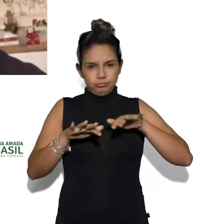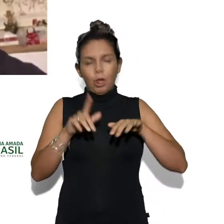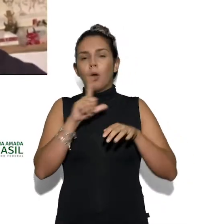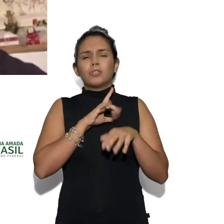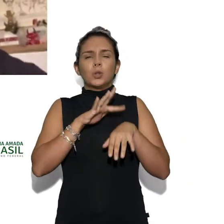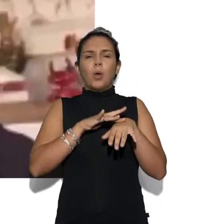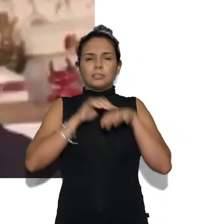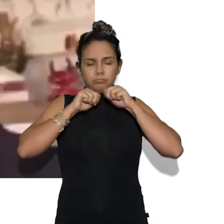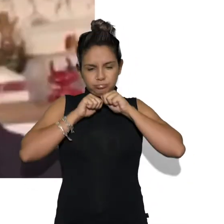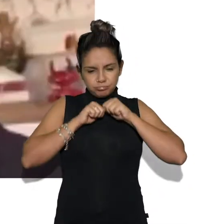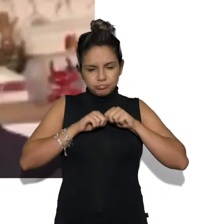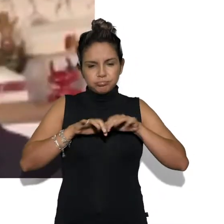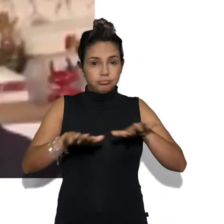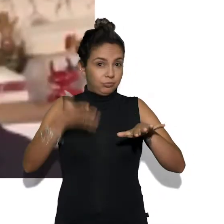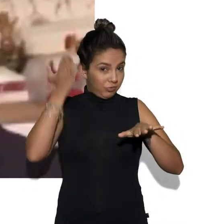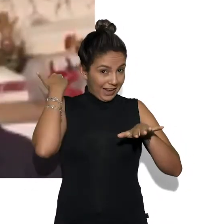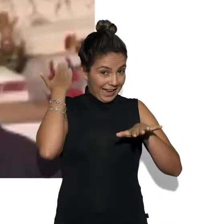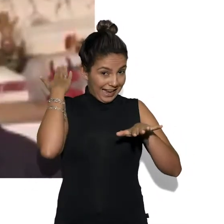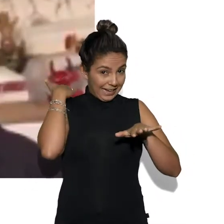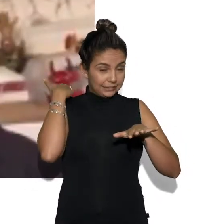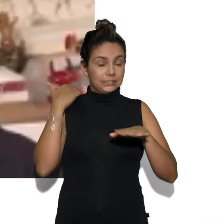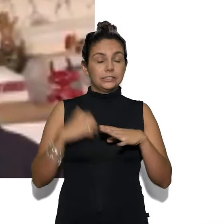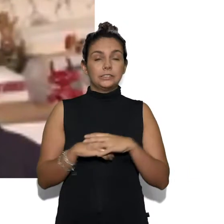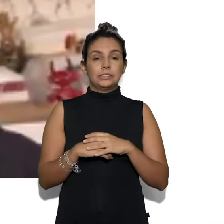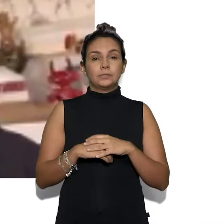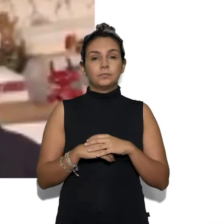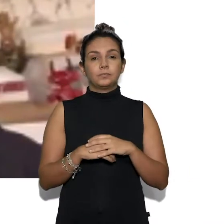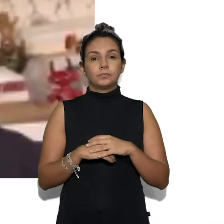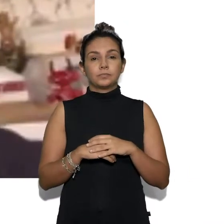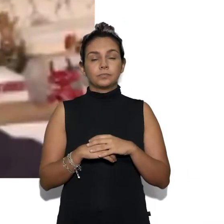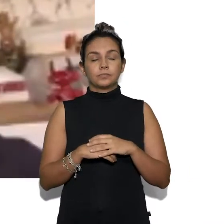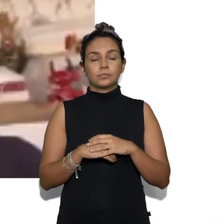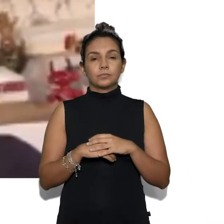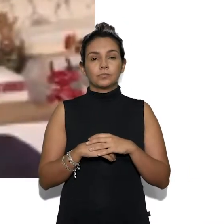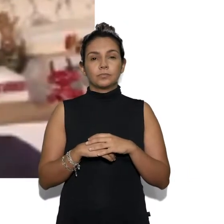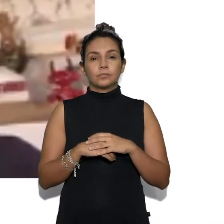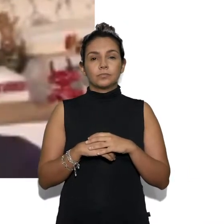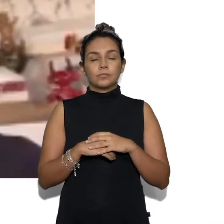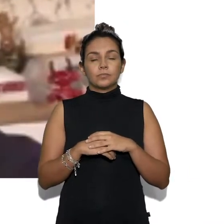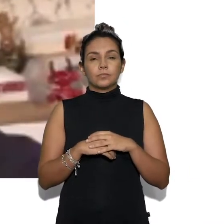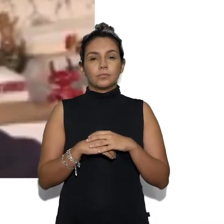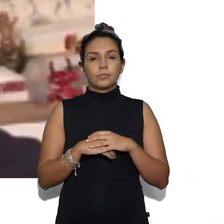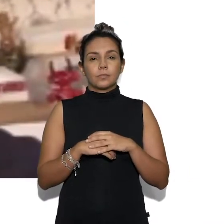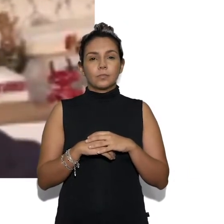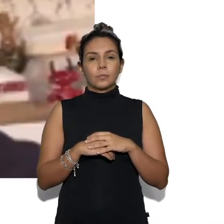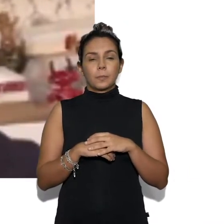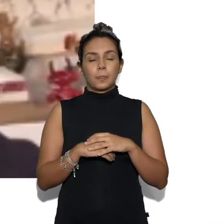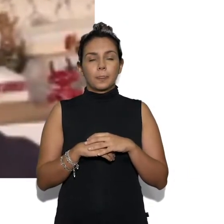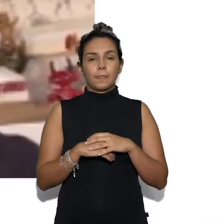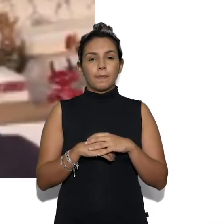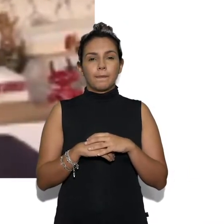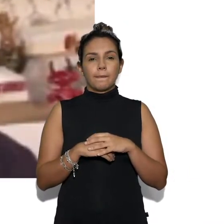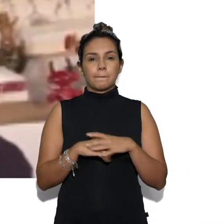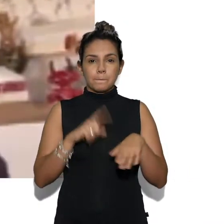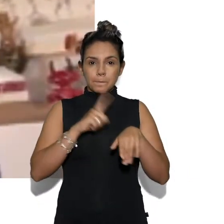primeira, infelizmente, mas talvez fosse de esperar que num tempo de uma